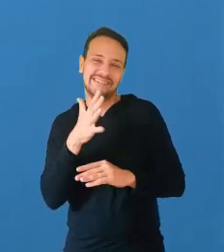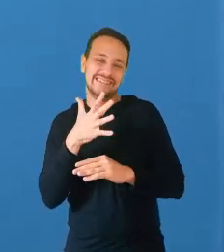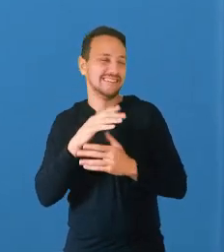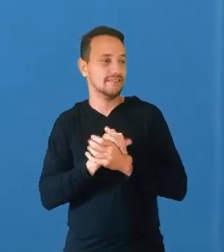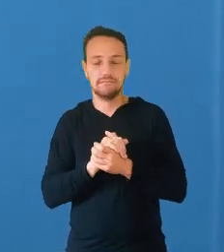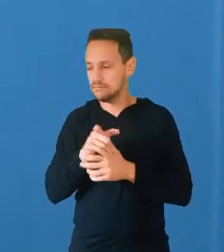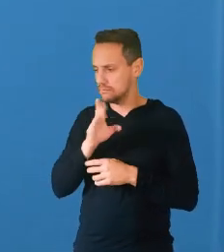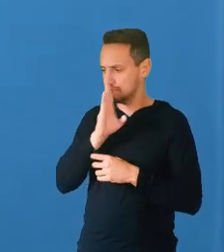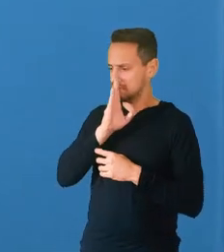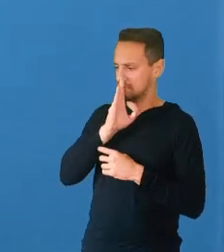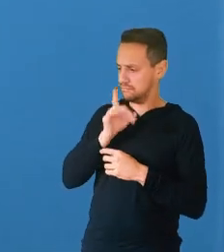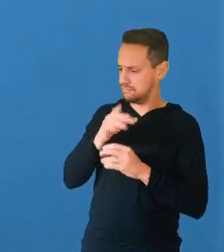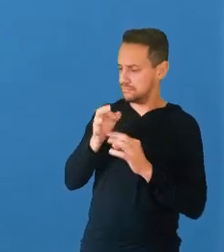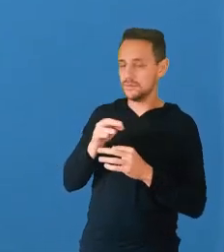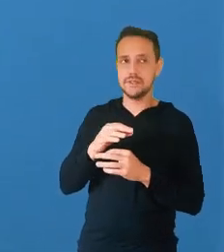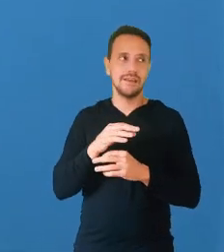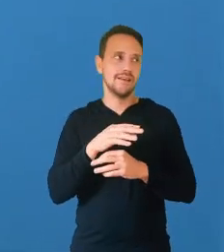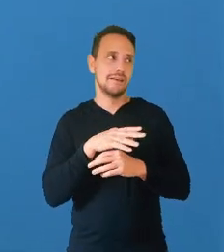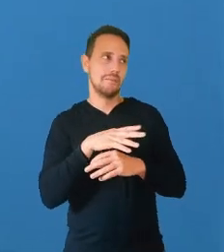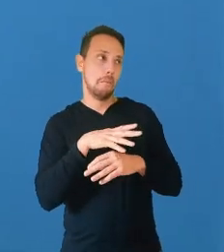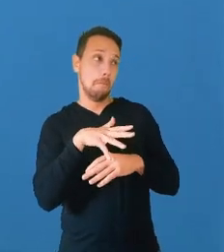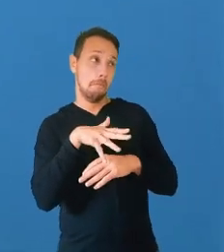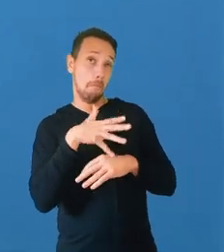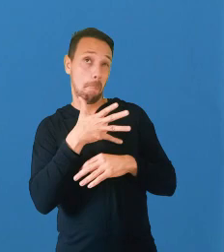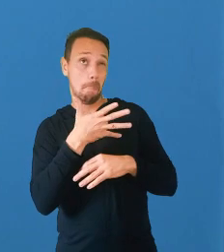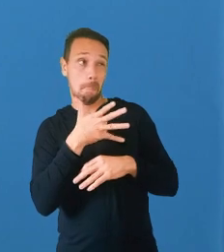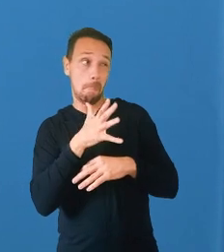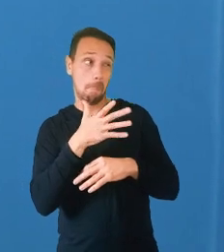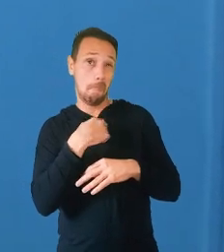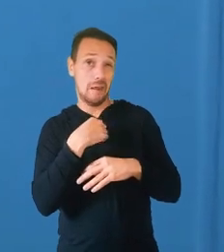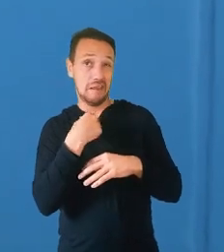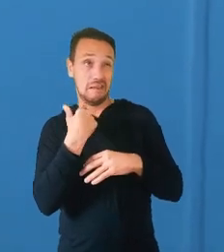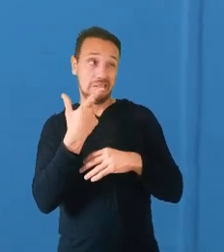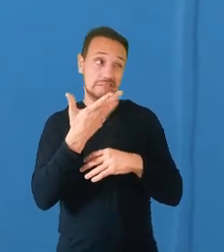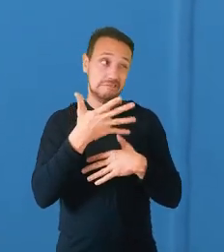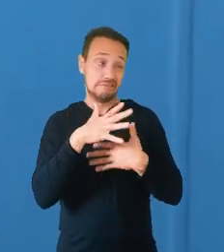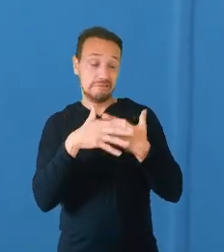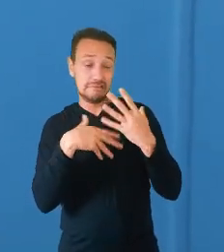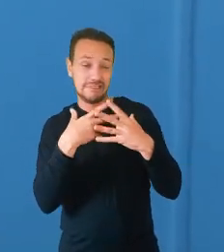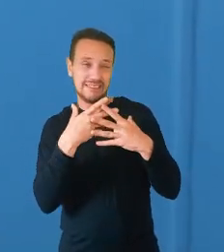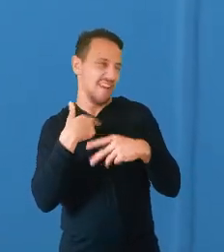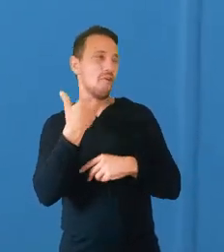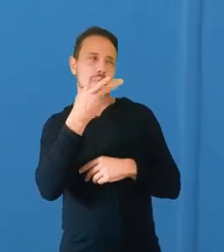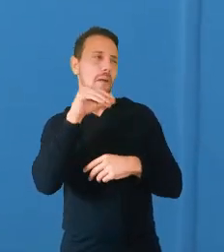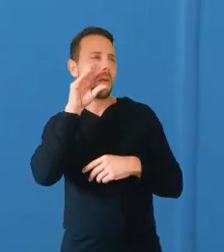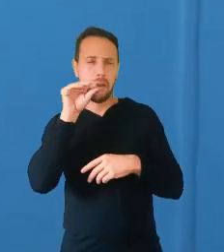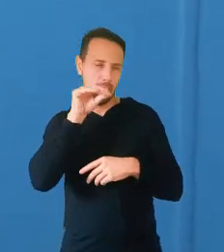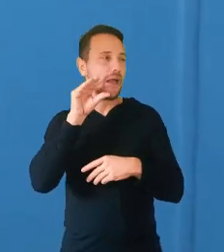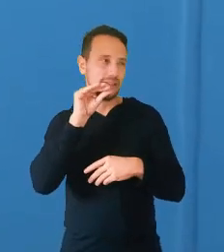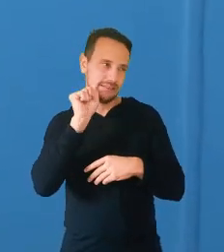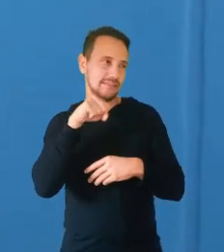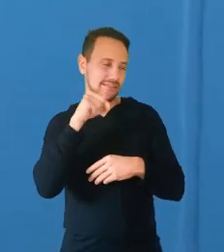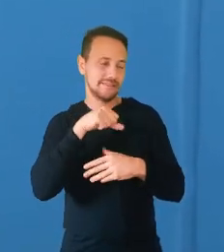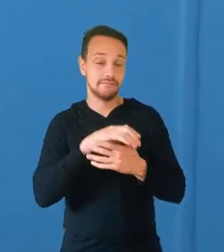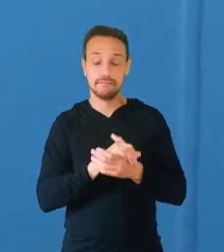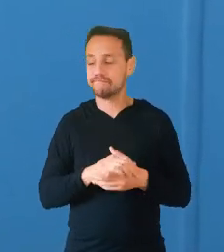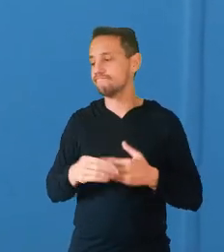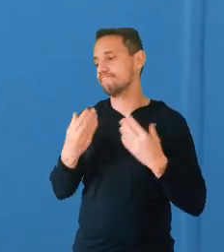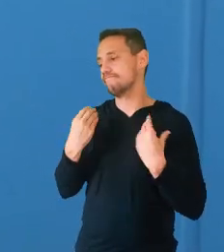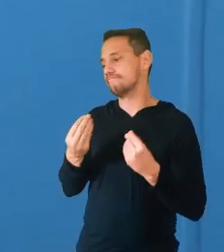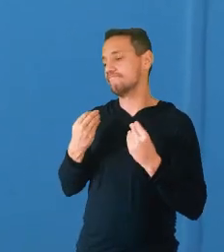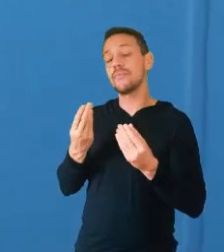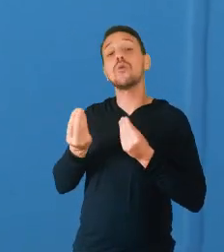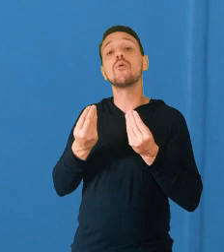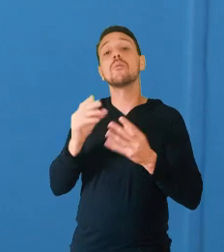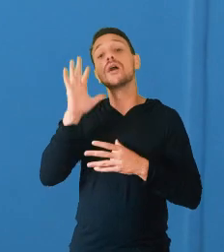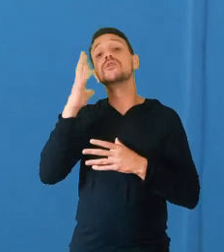Um pouquinho mais, né? Mais ou menos. Como é que é? Mais ou menos. Você é quietinho ou não? Meio. Meio quietinho?